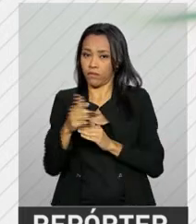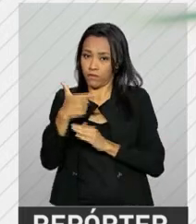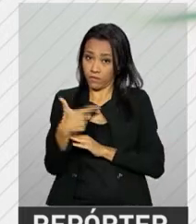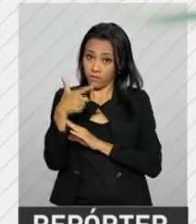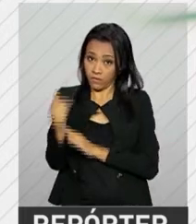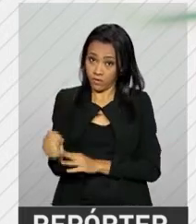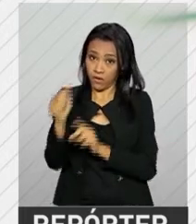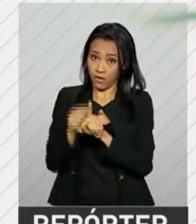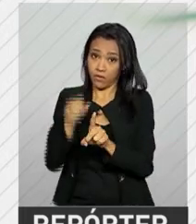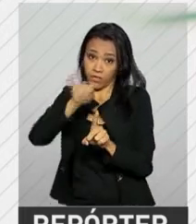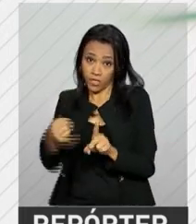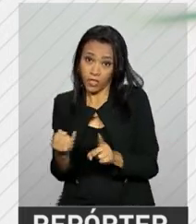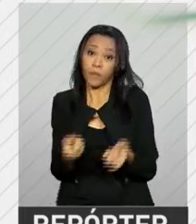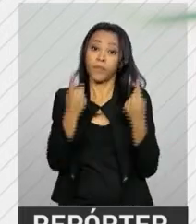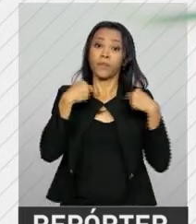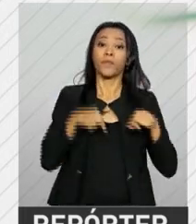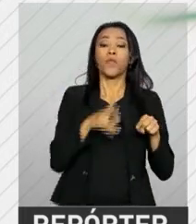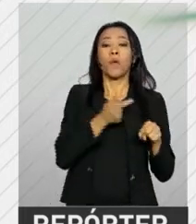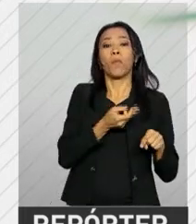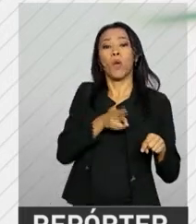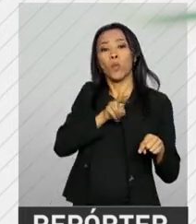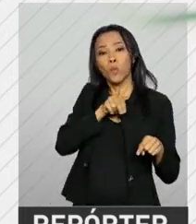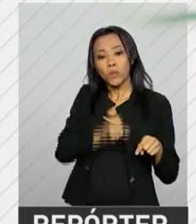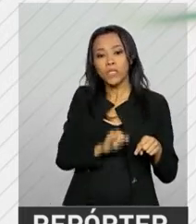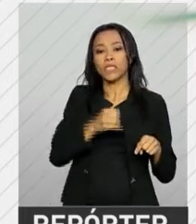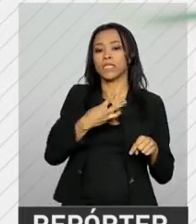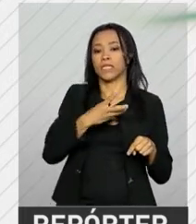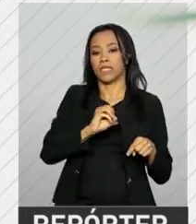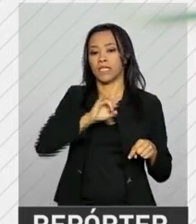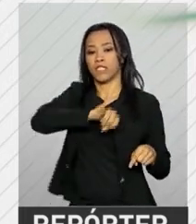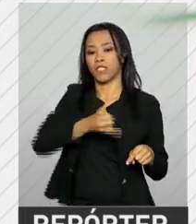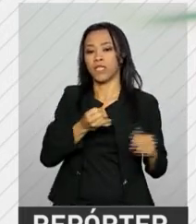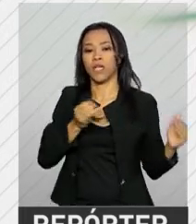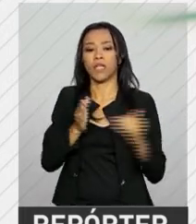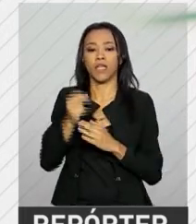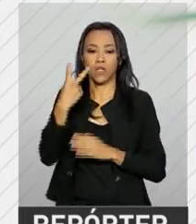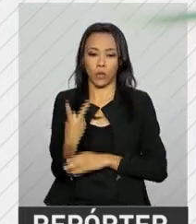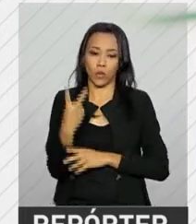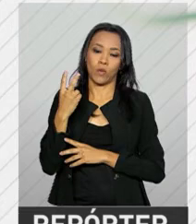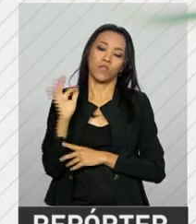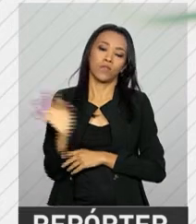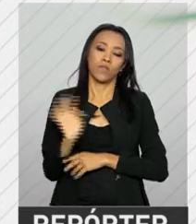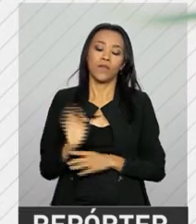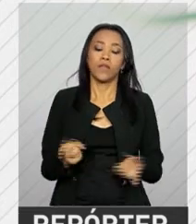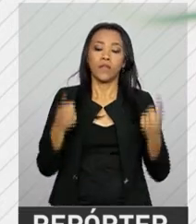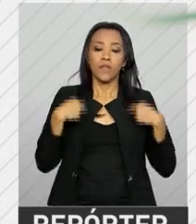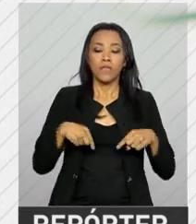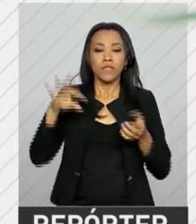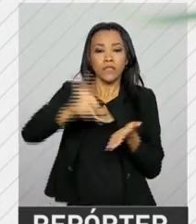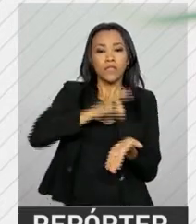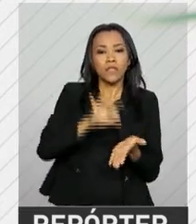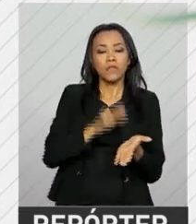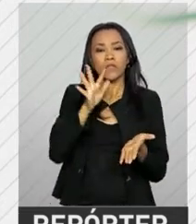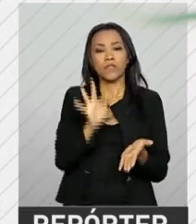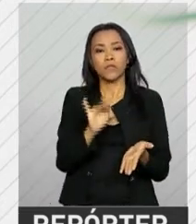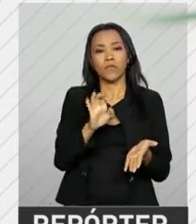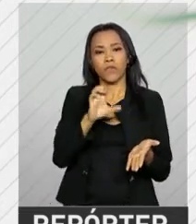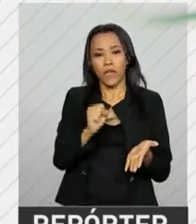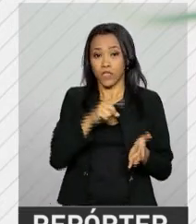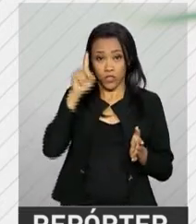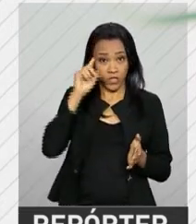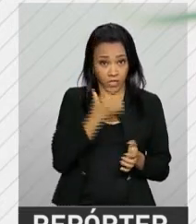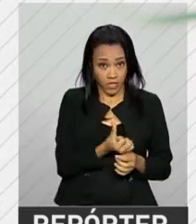para o prouni entre 30 de janeiro e 2 de fevereiro já as inscrições para os fiéis serão entre os dias